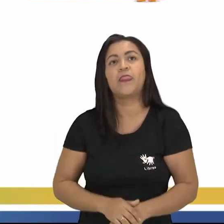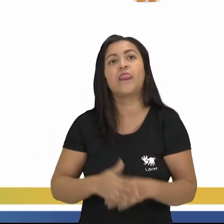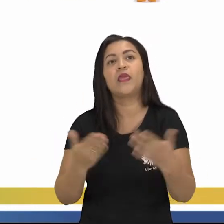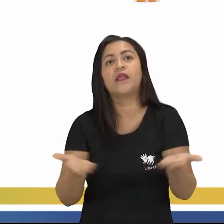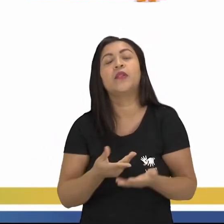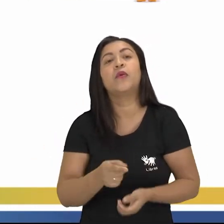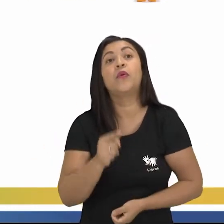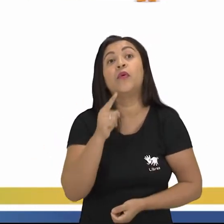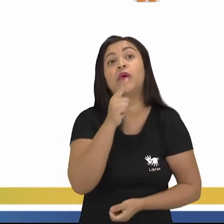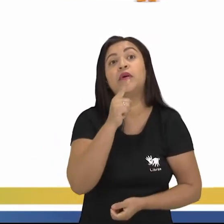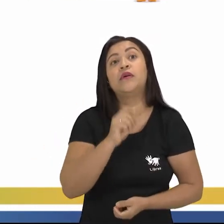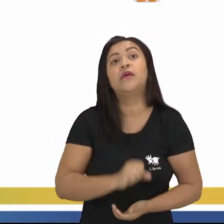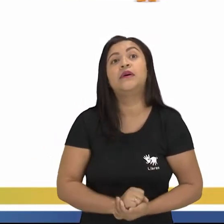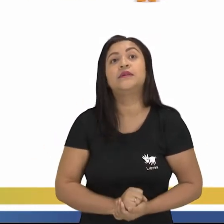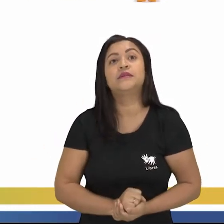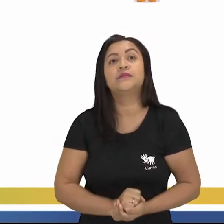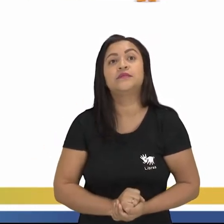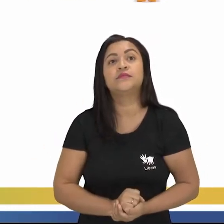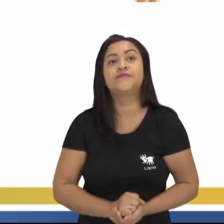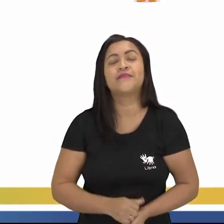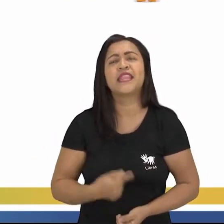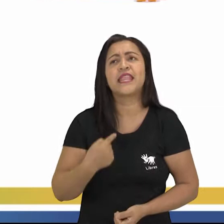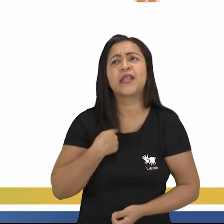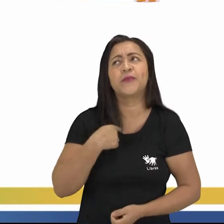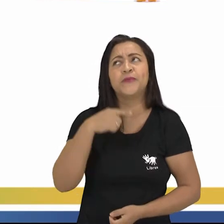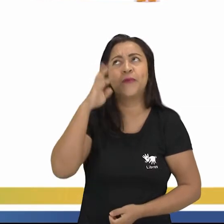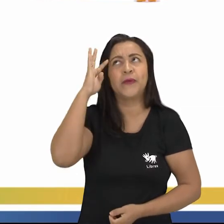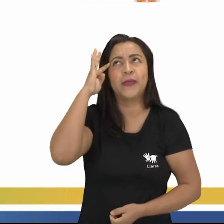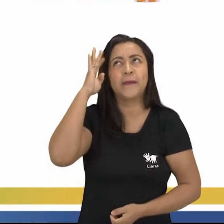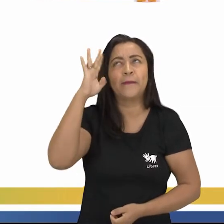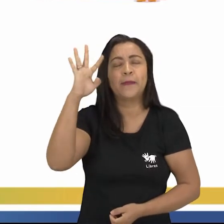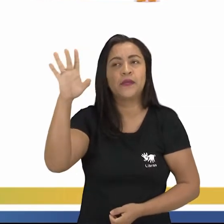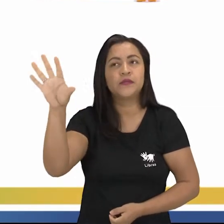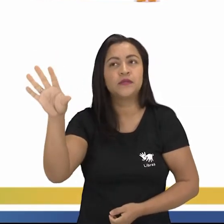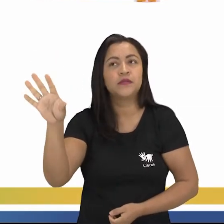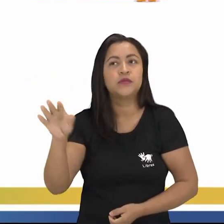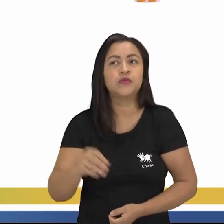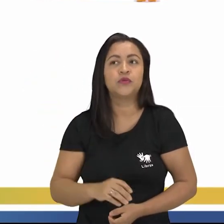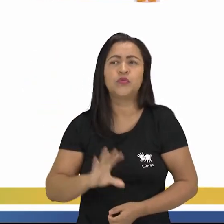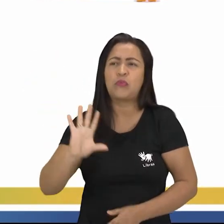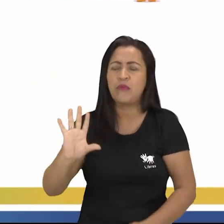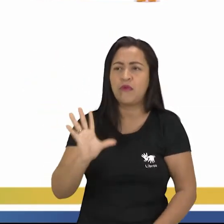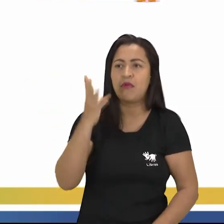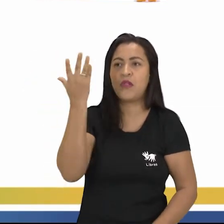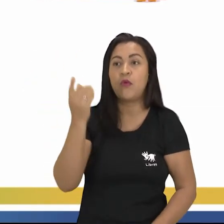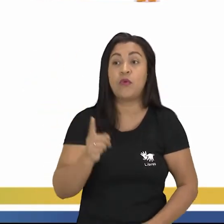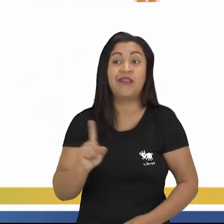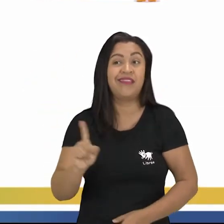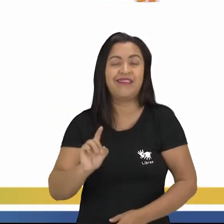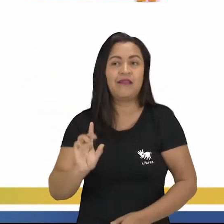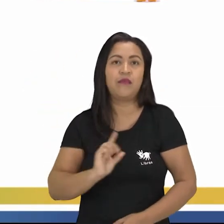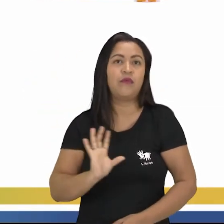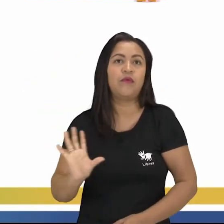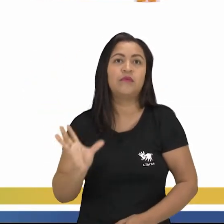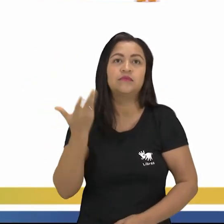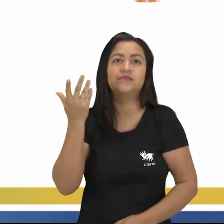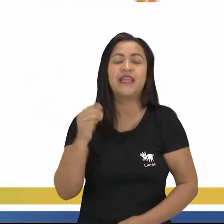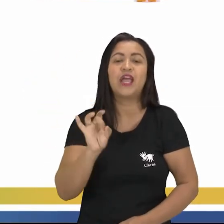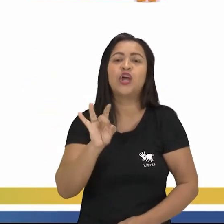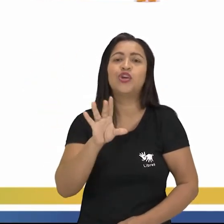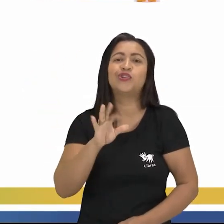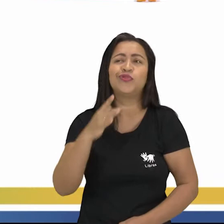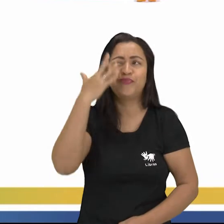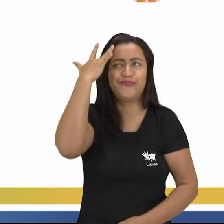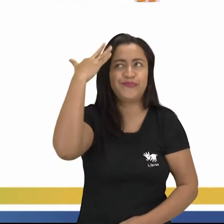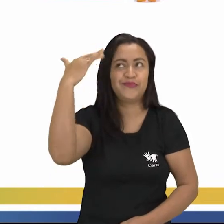present unreal. Aqui eu estou imaginando uma situação que no meu presente não está acontecendo. É só uma imaginação minha que